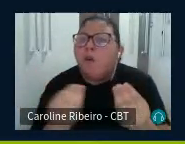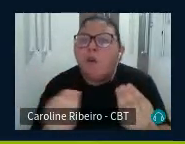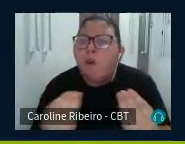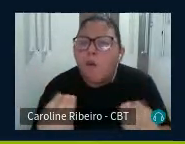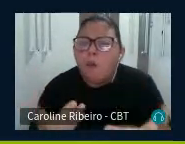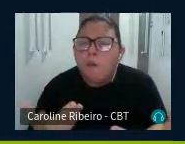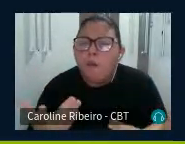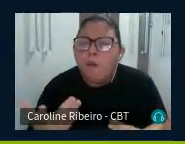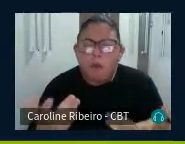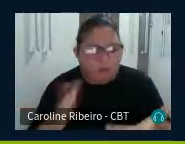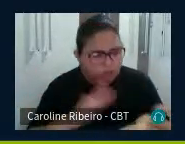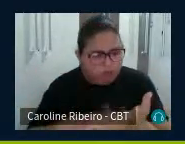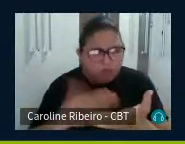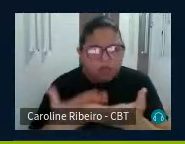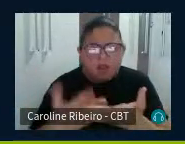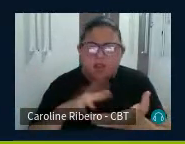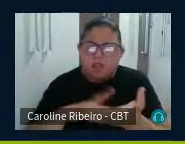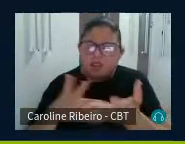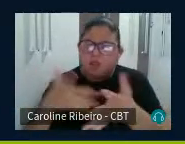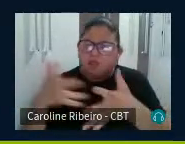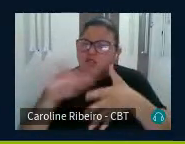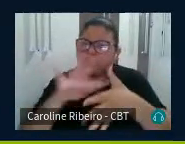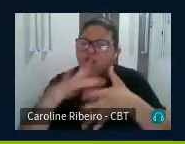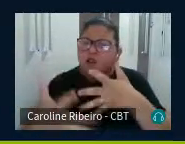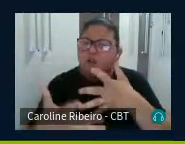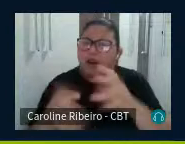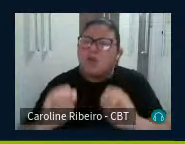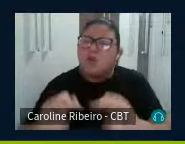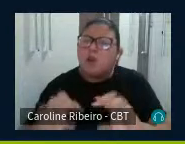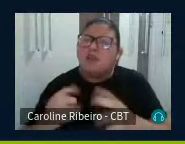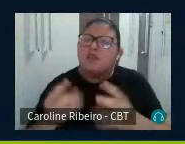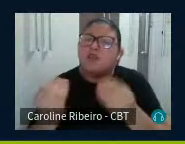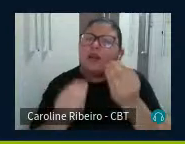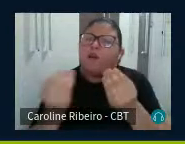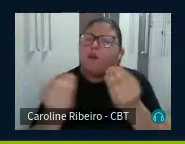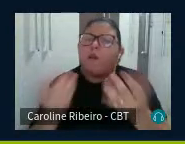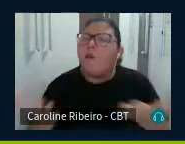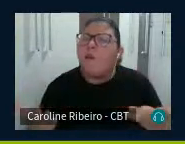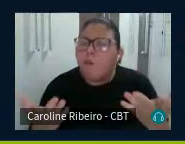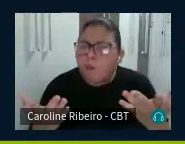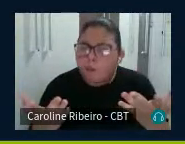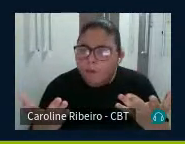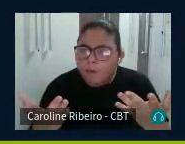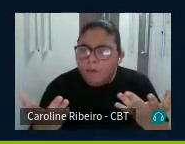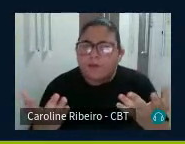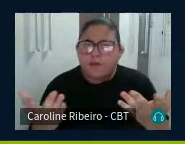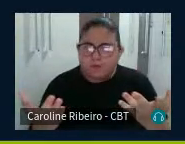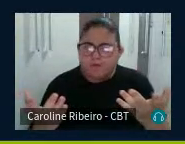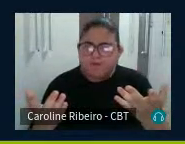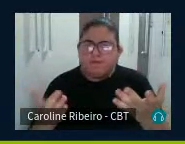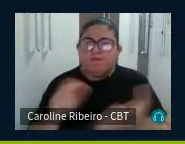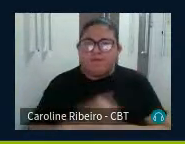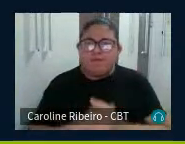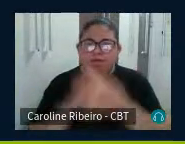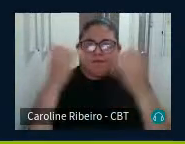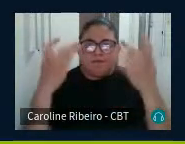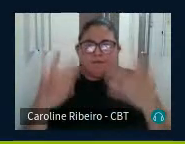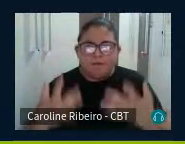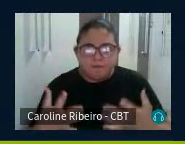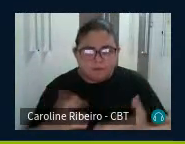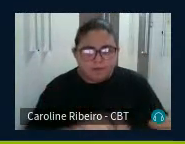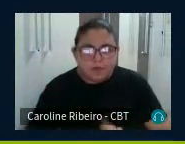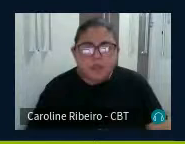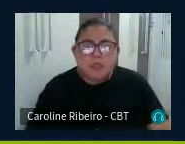nosso trabalho aí dentro dessa questão educacional? Como que nós trabalhamos com tudo isso, né?